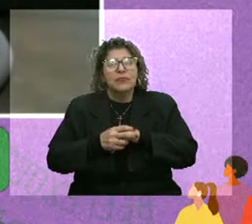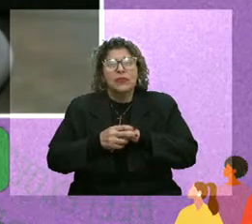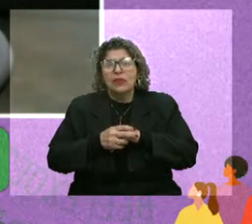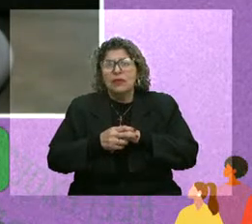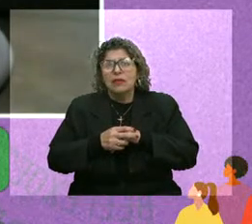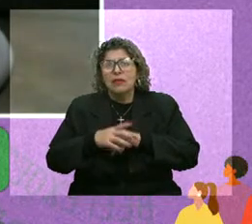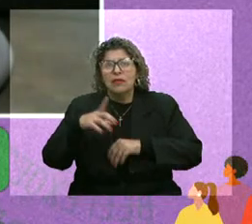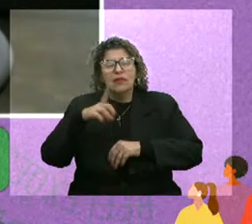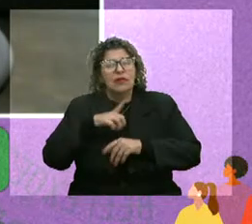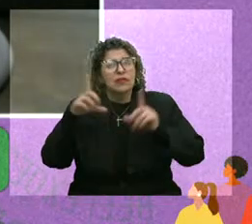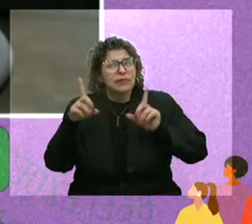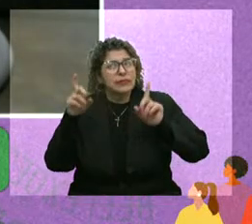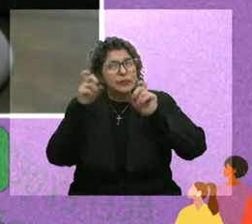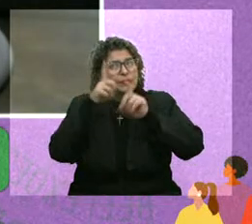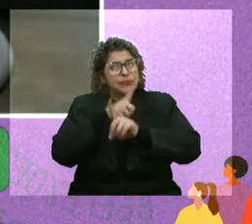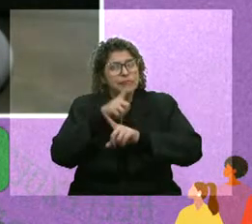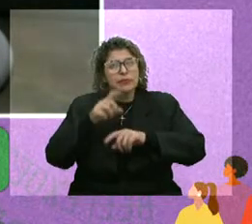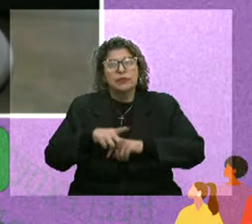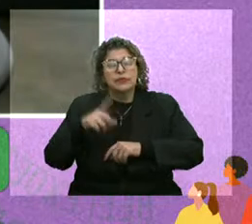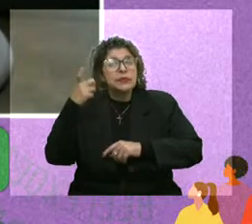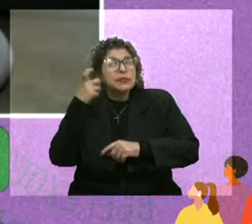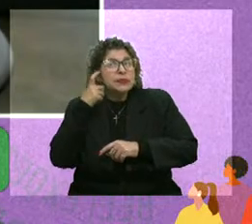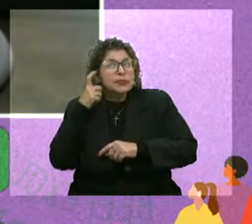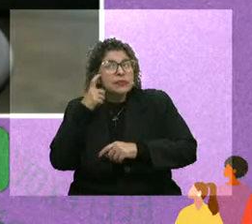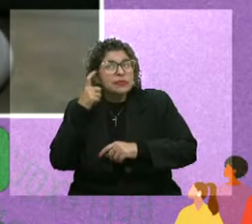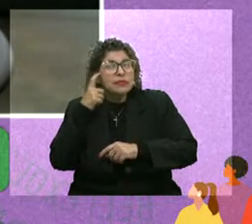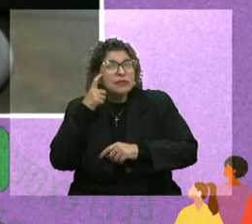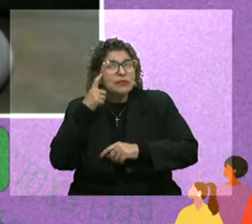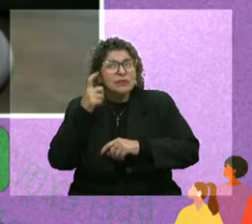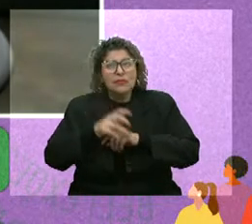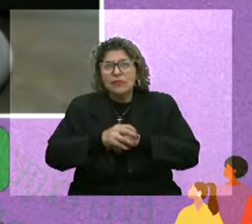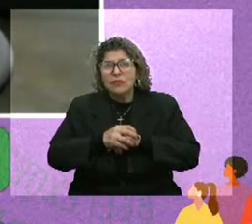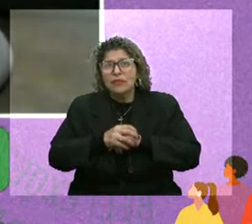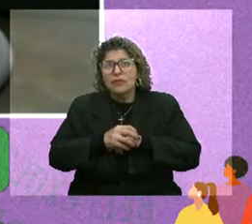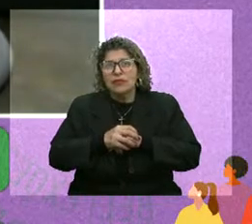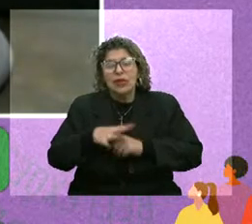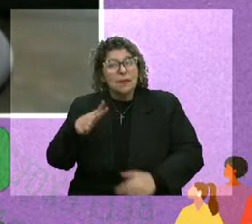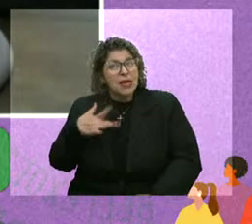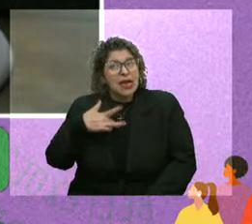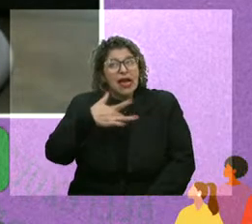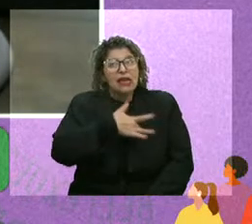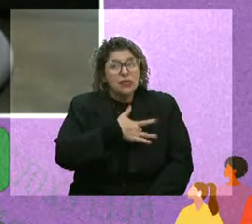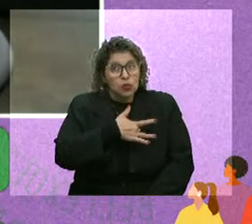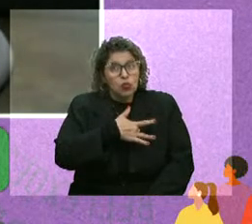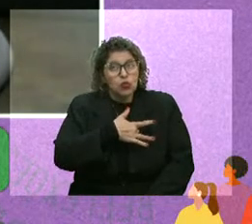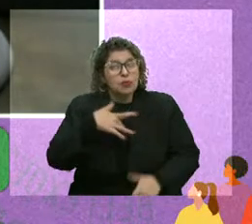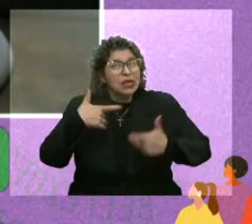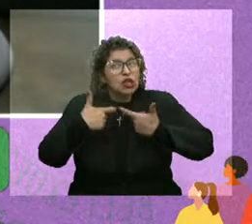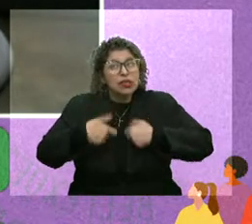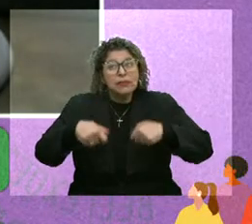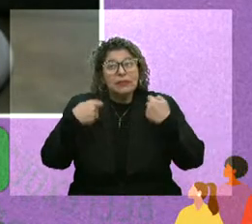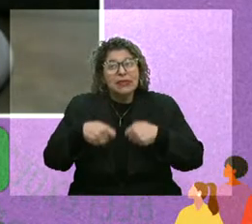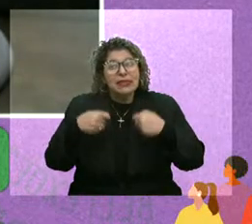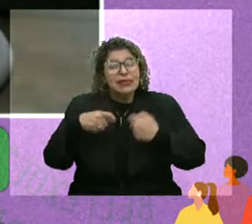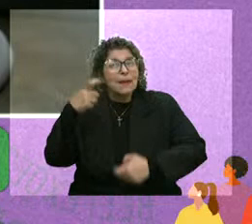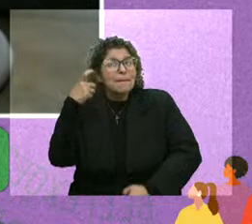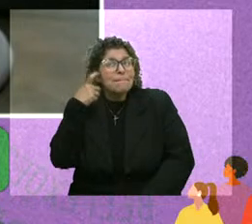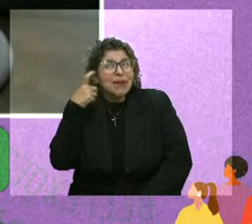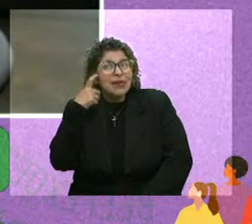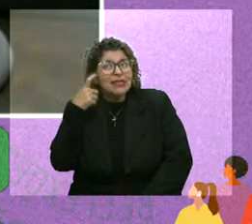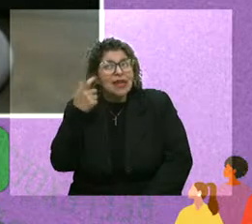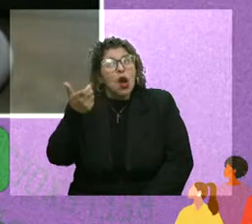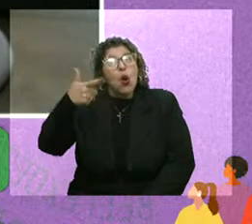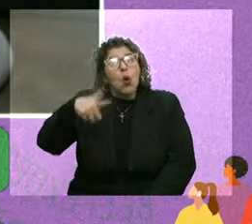dentro dessa dificuldade, nós temos que pensar, o tema aqui é saúde, mas nós precisamos também pensar em